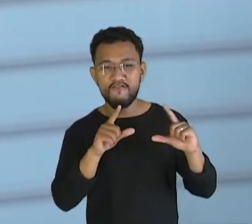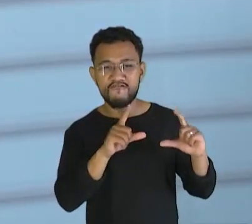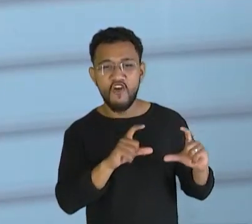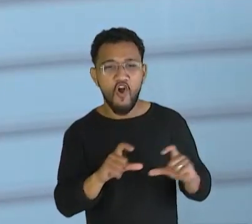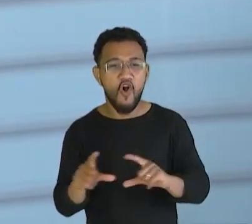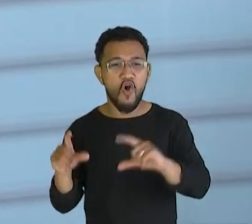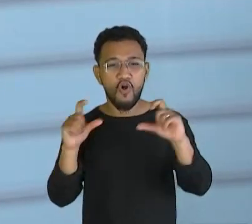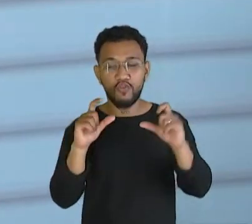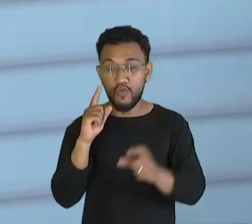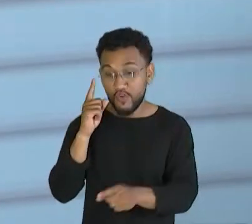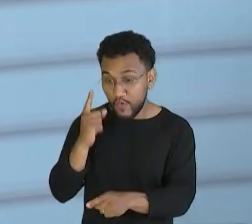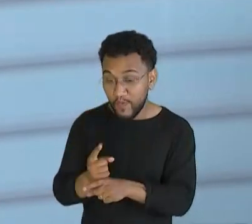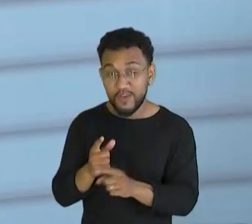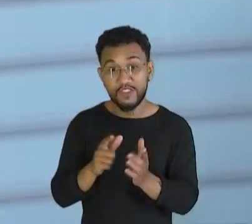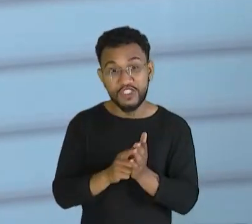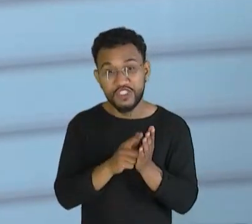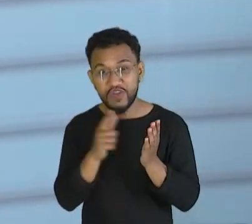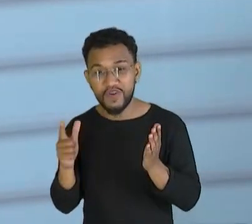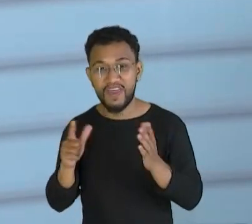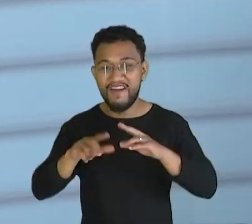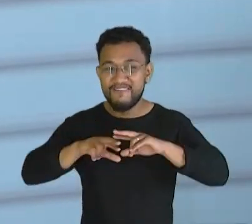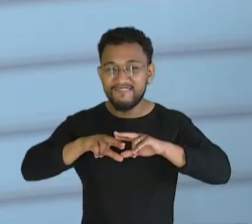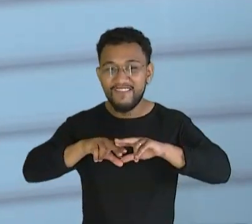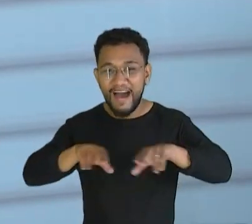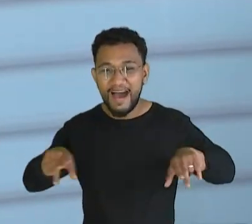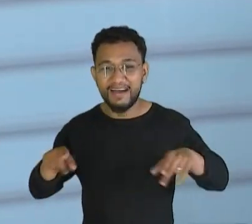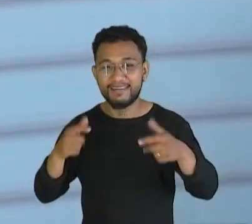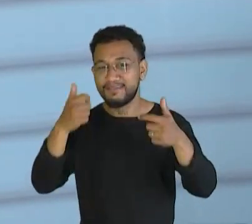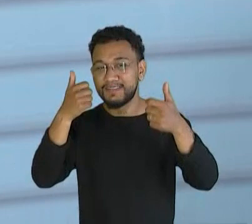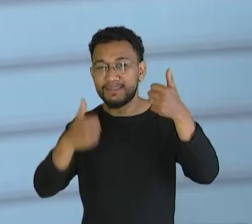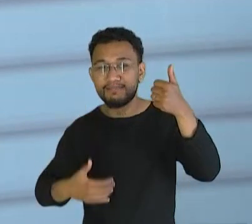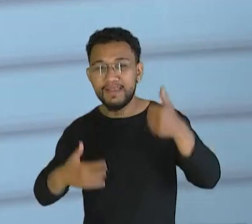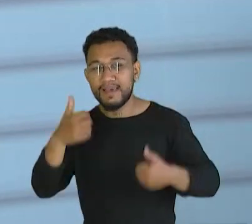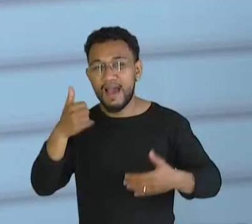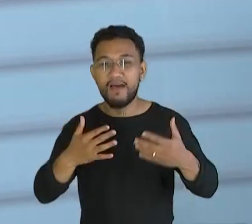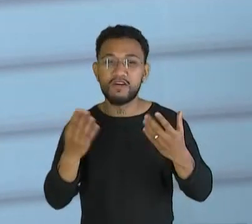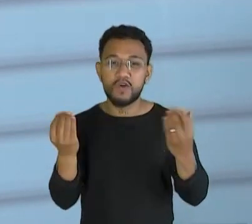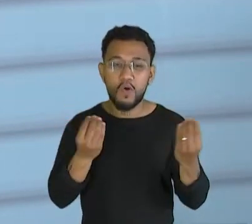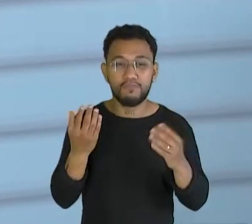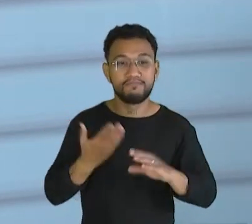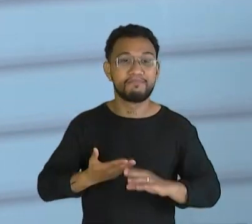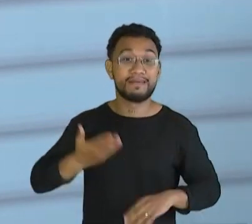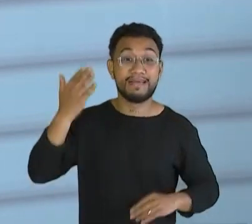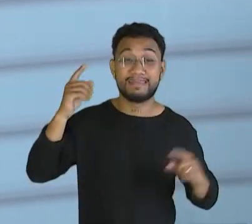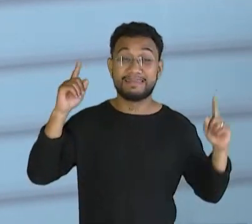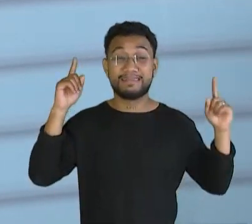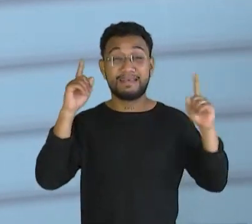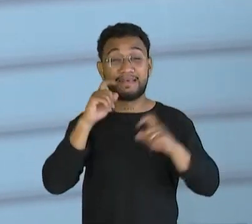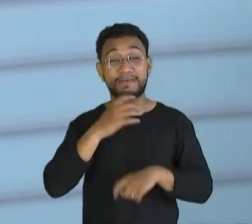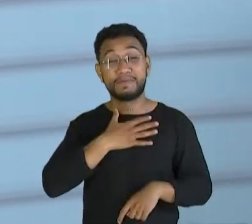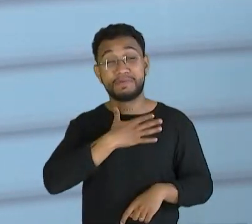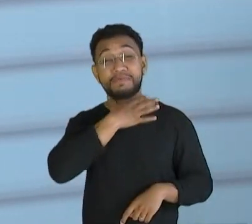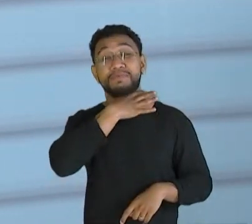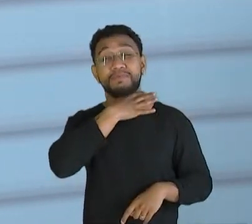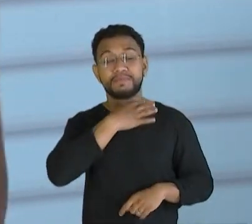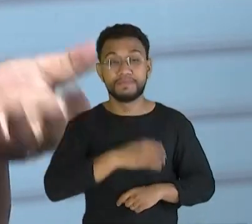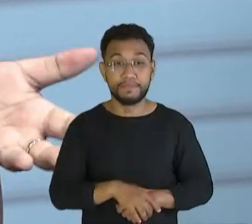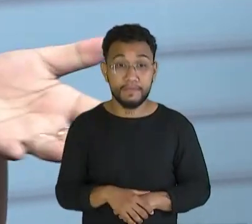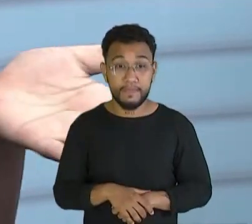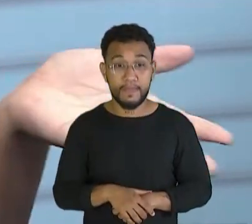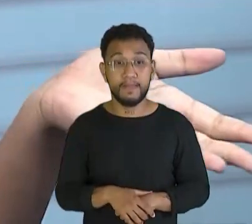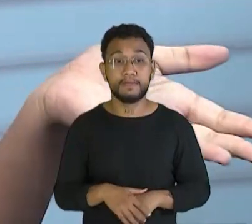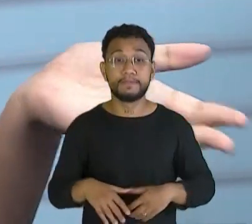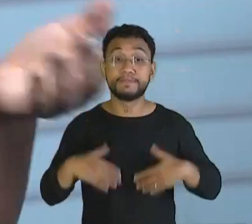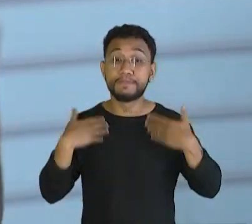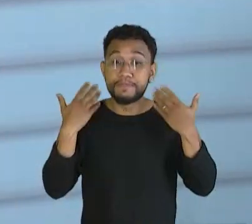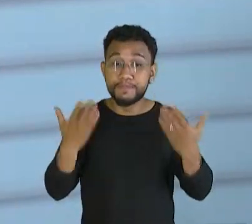os jornais, né, que falavam sobre o quanto a situação estava precária e tudo. E, enfim, a